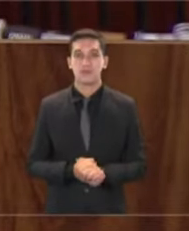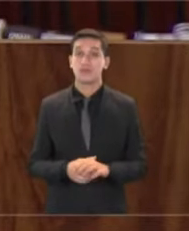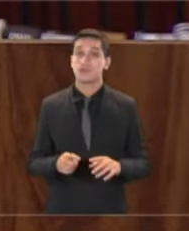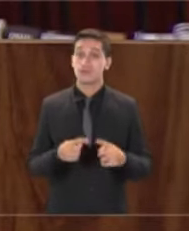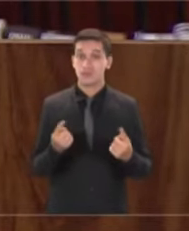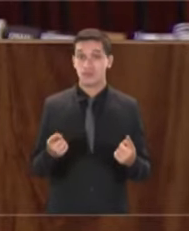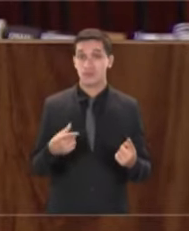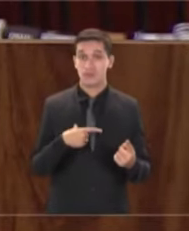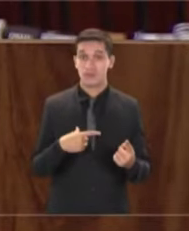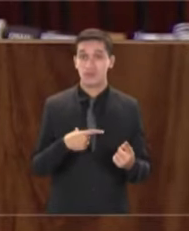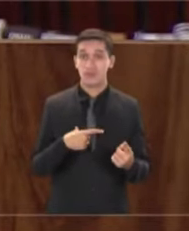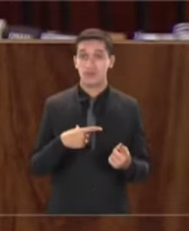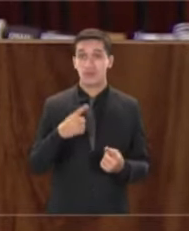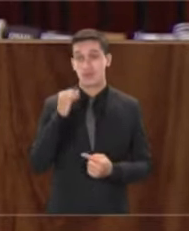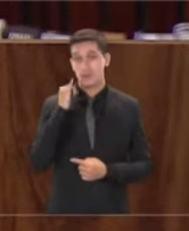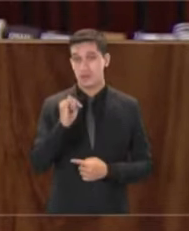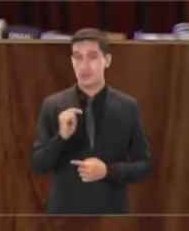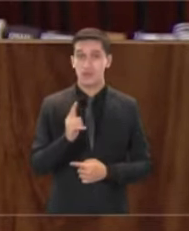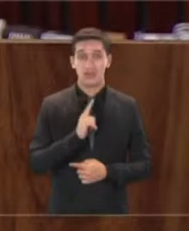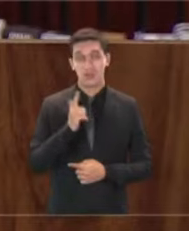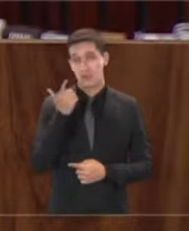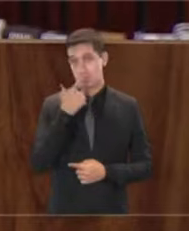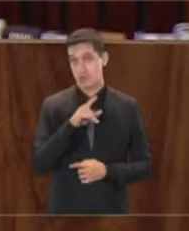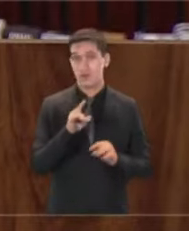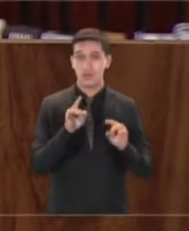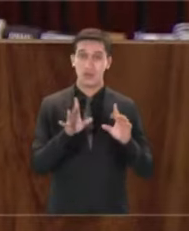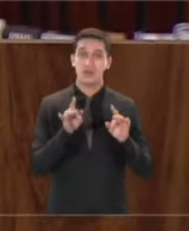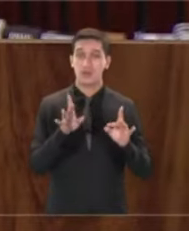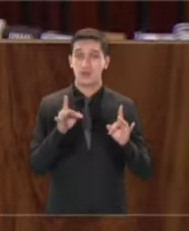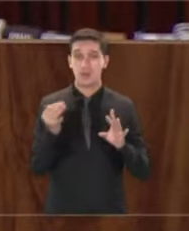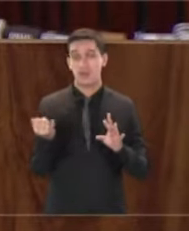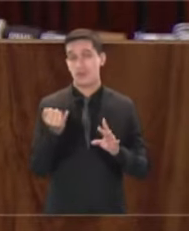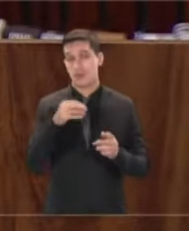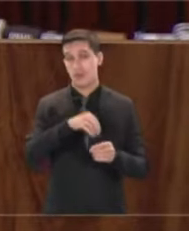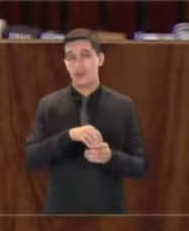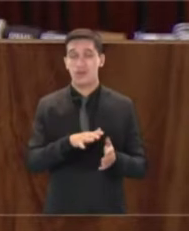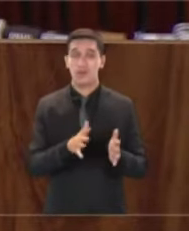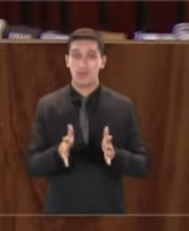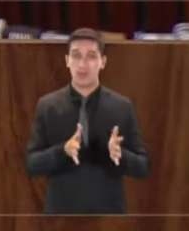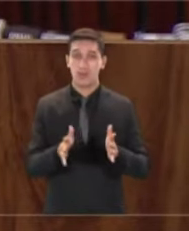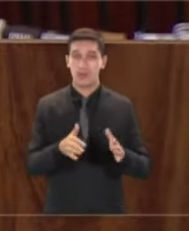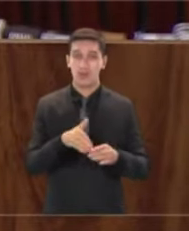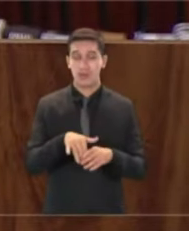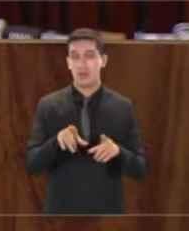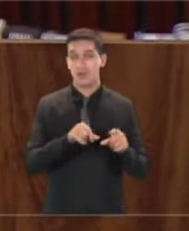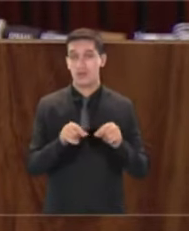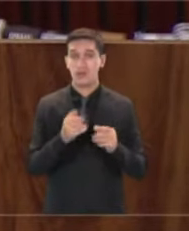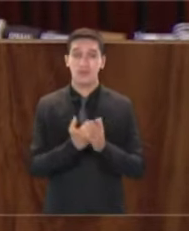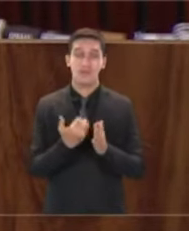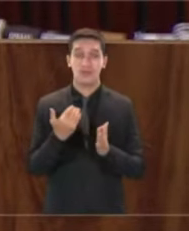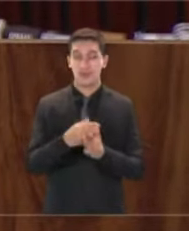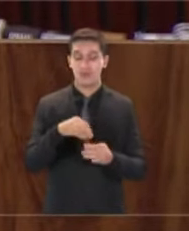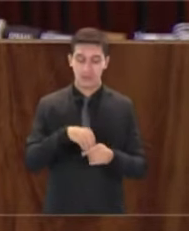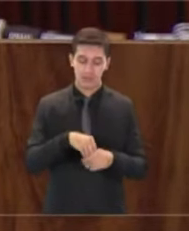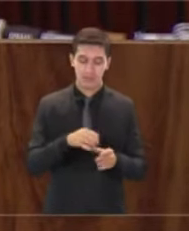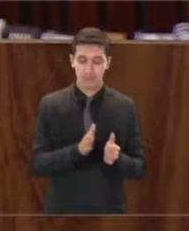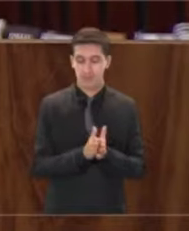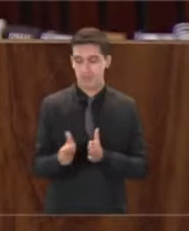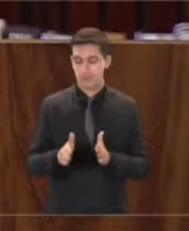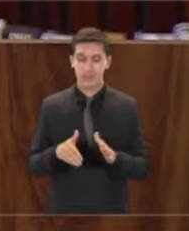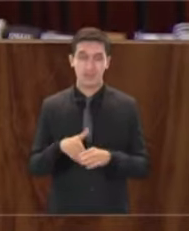qual tradicionalmente ganha especial relevância durante o período eleitoral, ainda mais no período eleitoral.